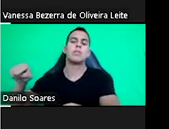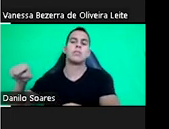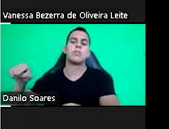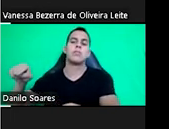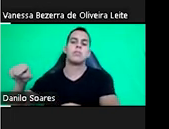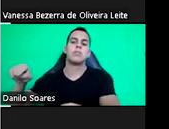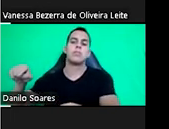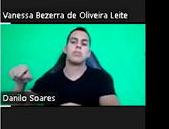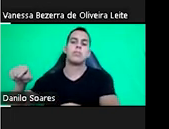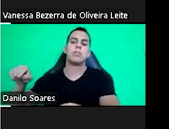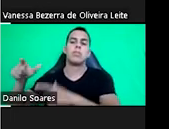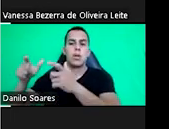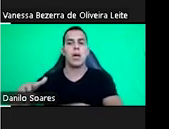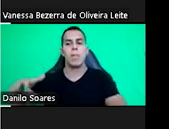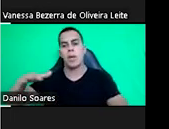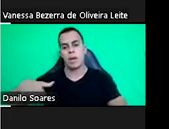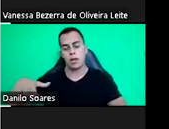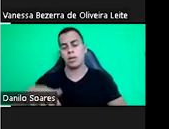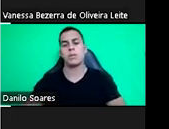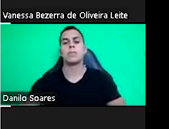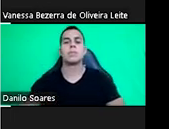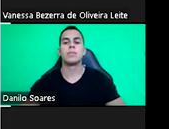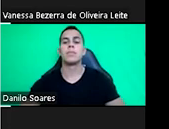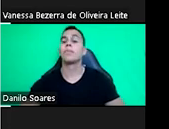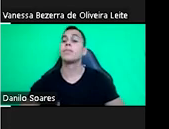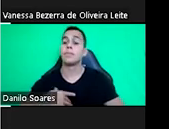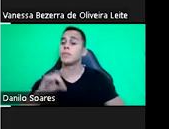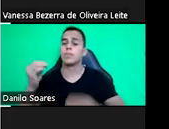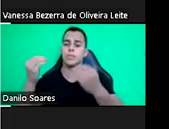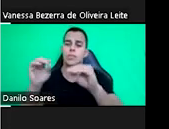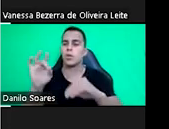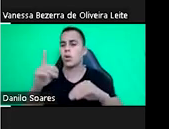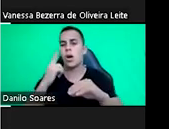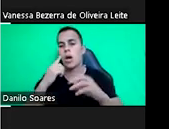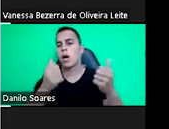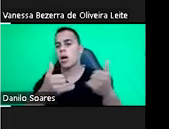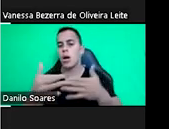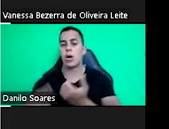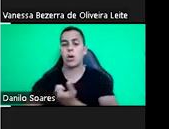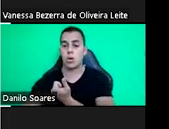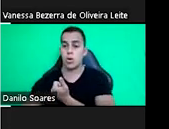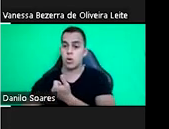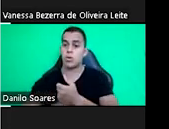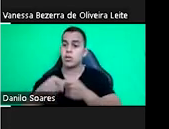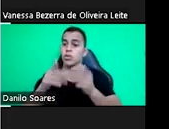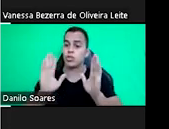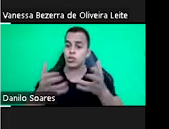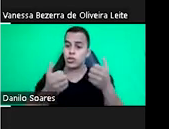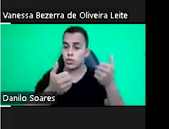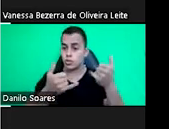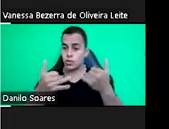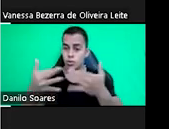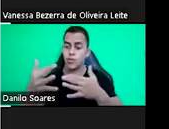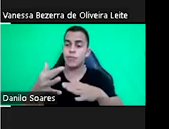o ambiente. E aí aqui eu coloquei só para nível de comparação quanto que esse score já explica da